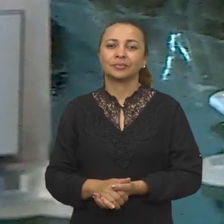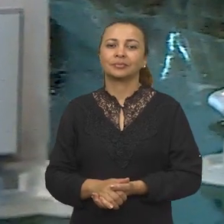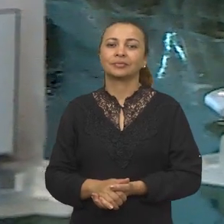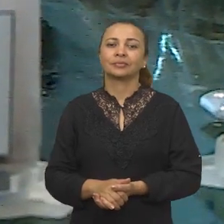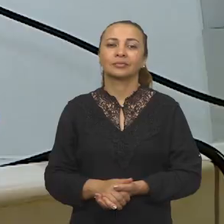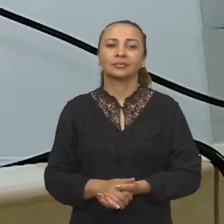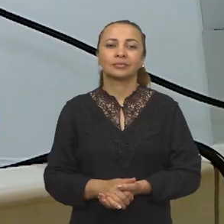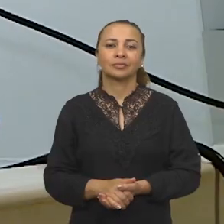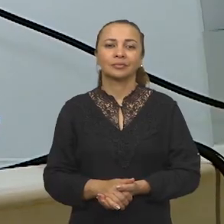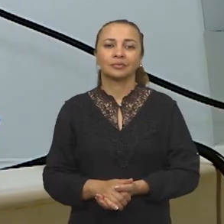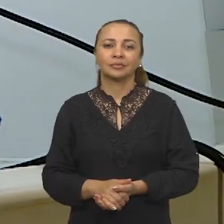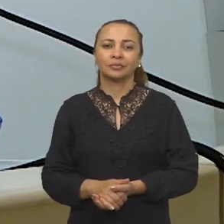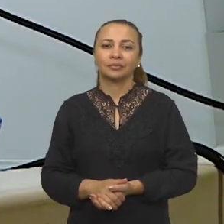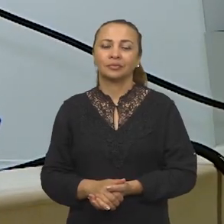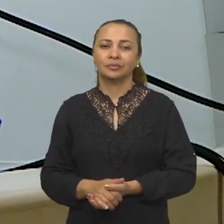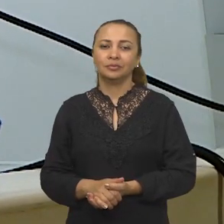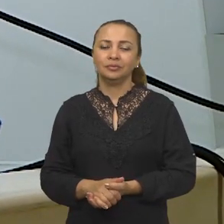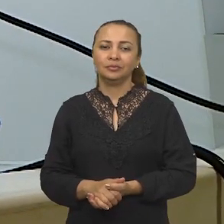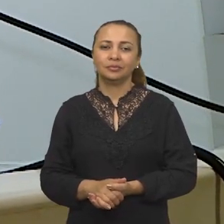Música